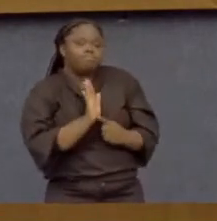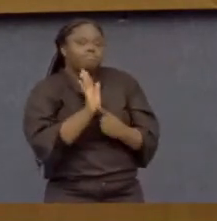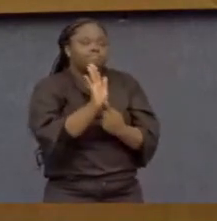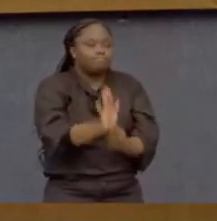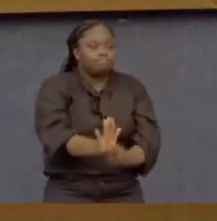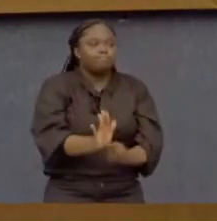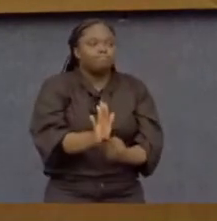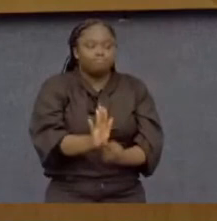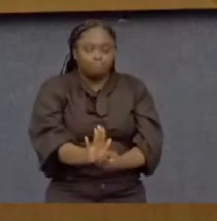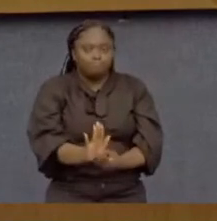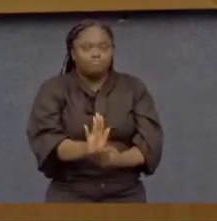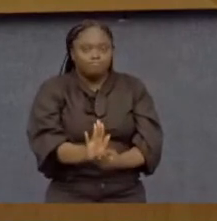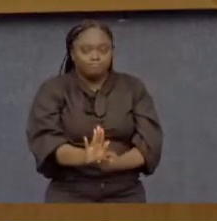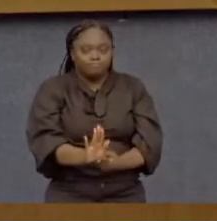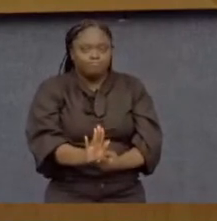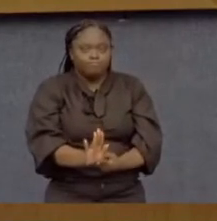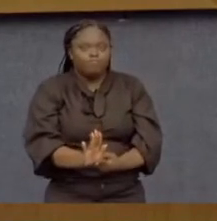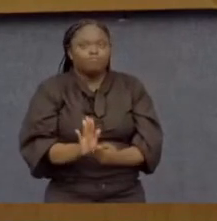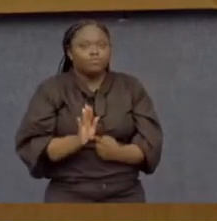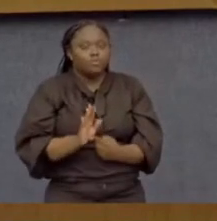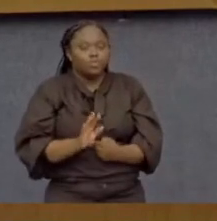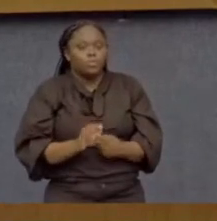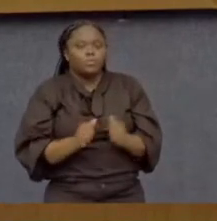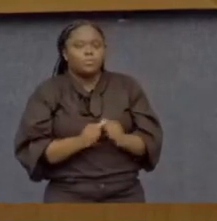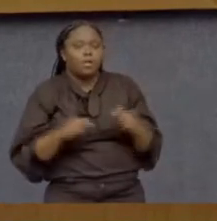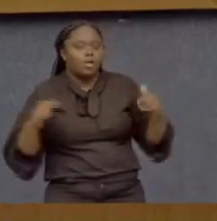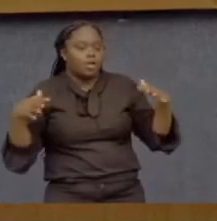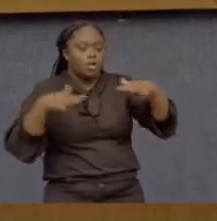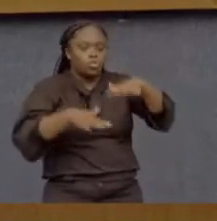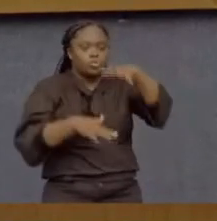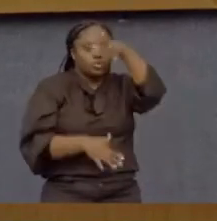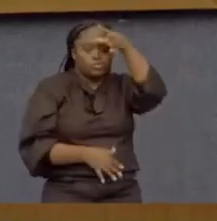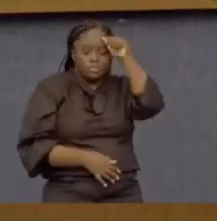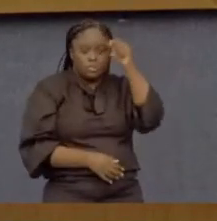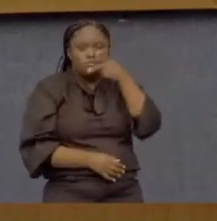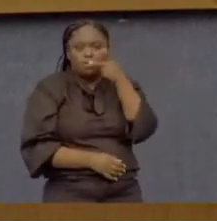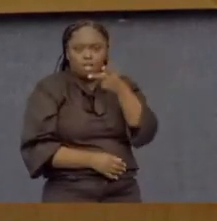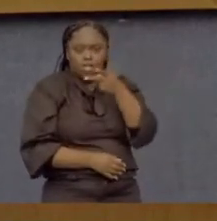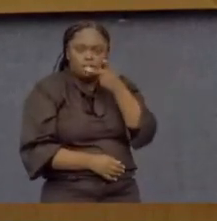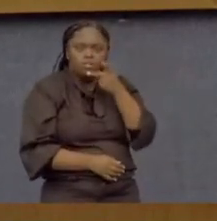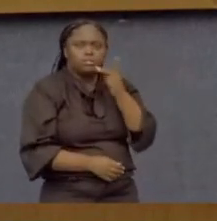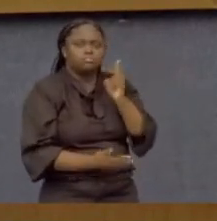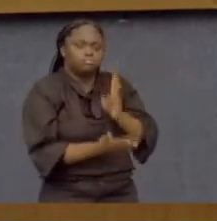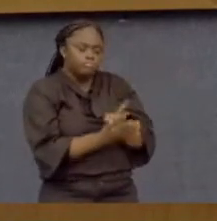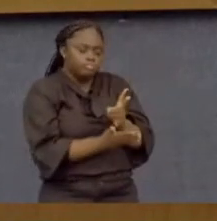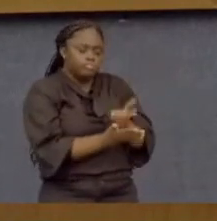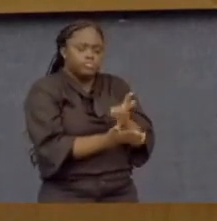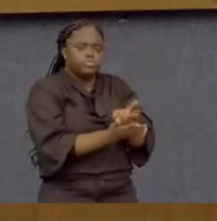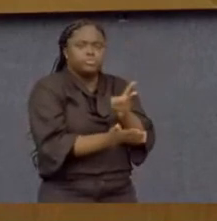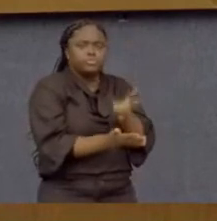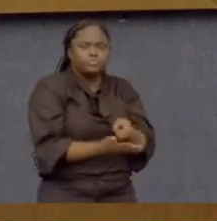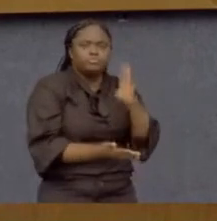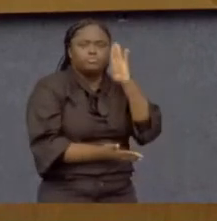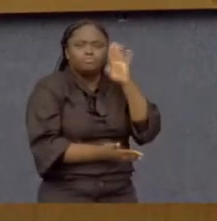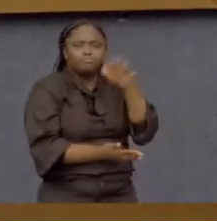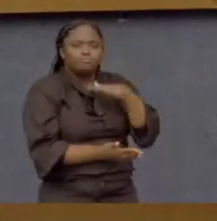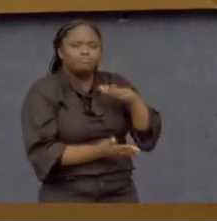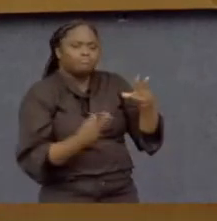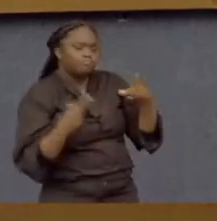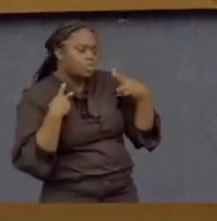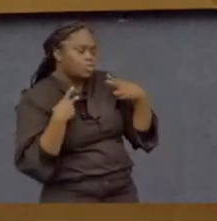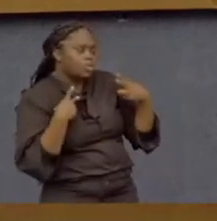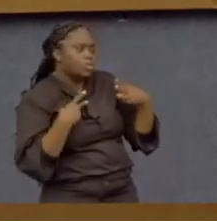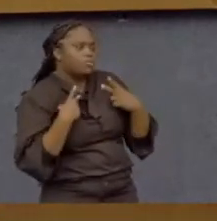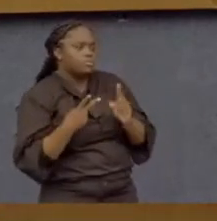numa audiência pública na Câmara Federal a favor da continuação do aeroporto, inclusive com investimento privado. Por